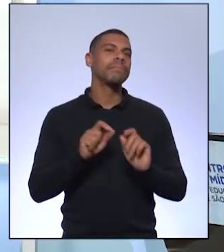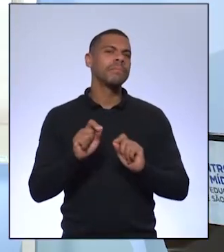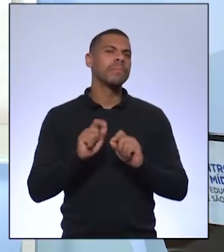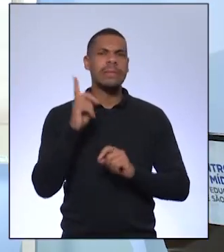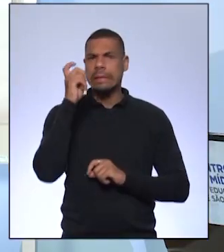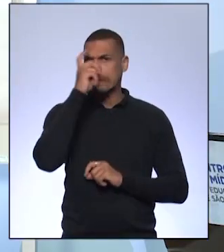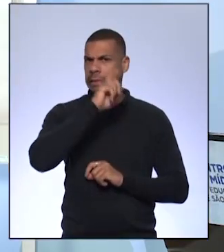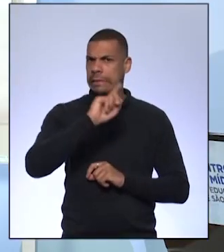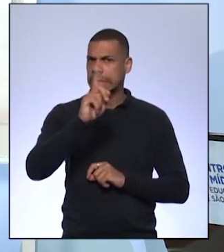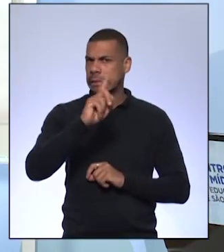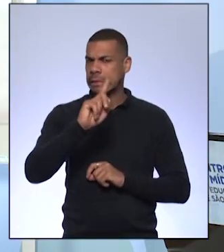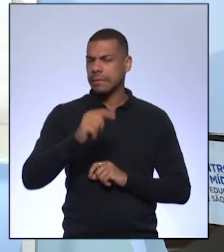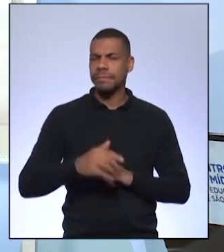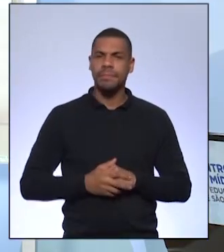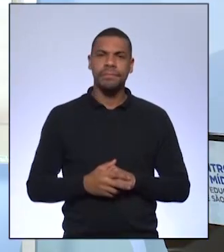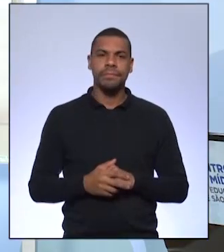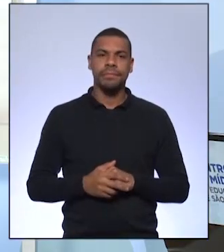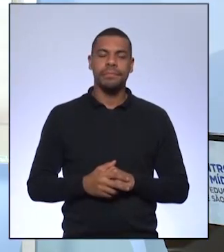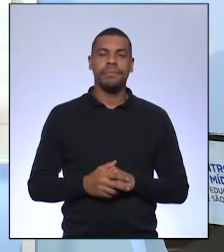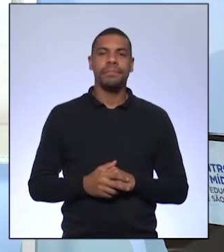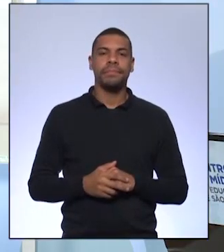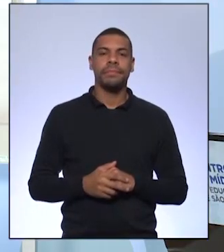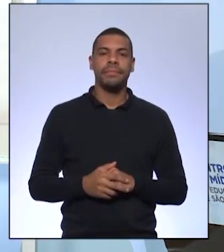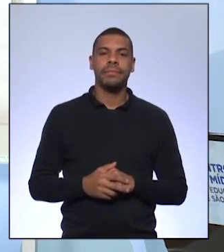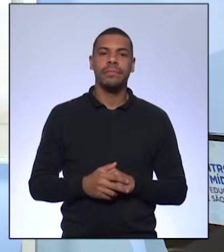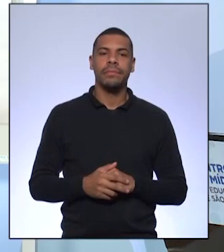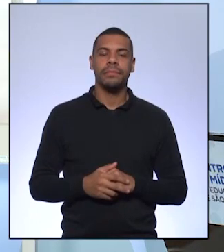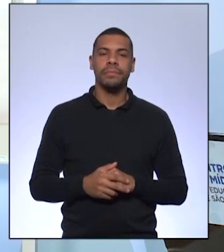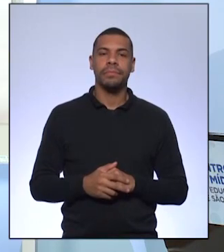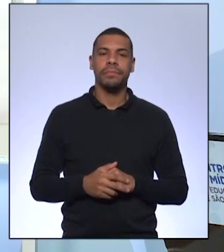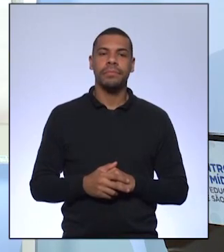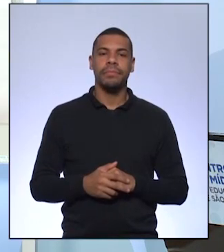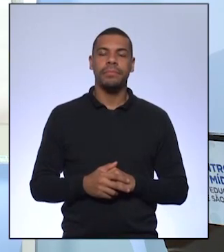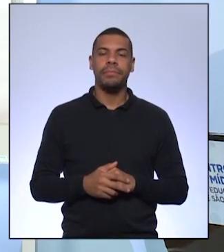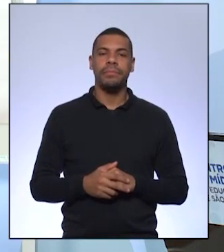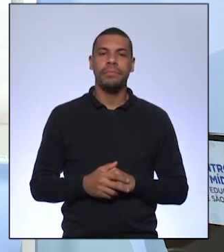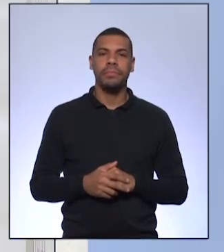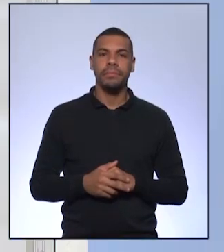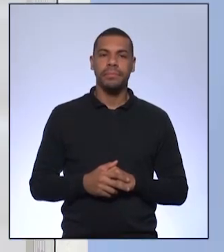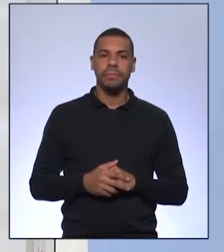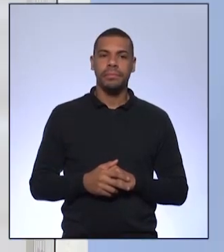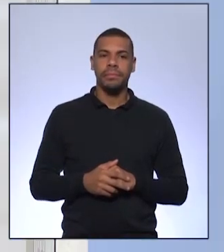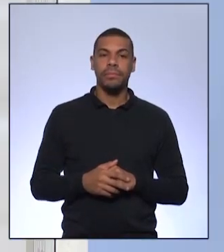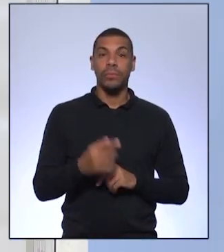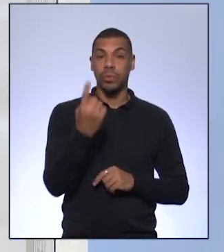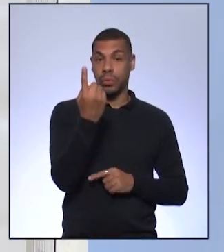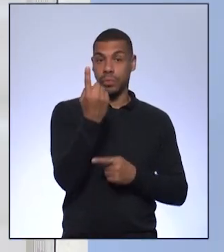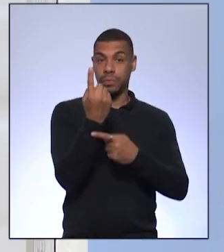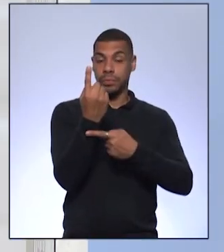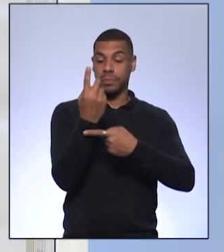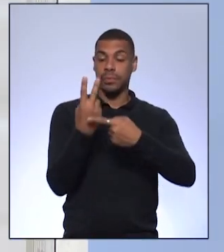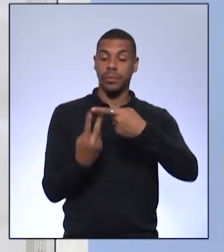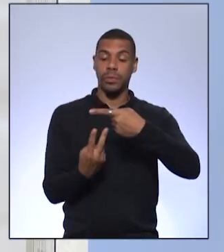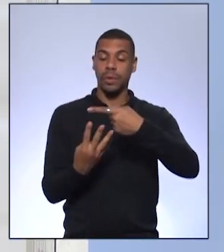arroz que não tem erro, você vai acertar. No caso aqui, a gente estabelece quem? Que 1 está para